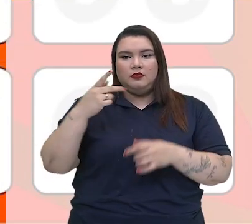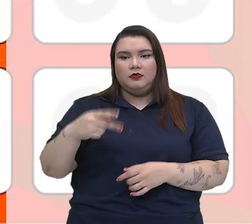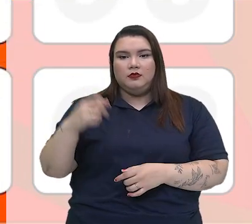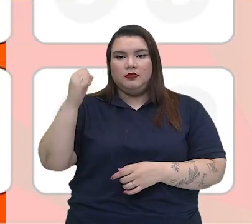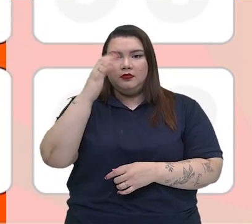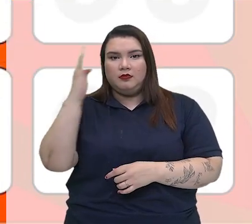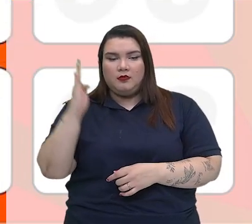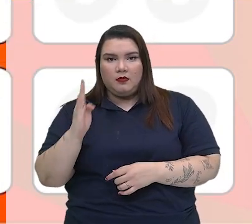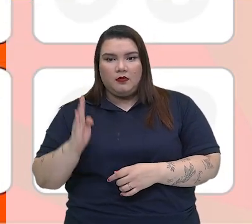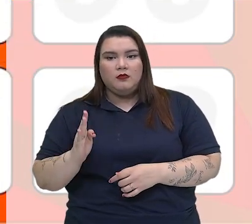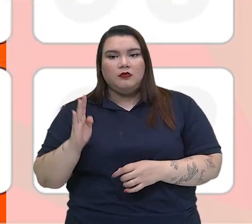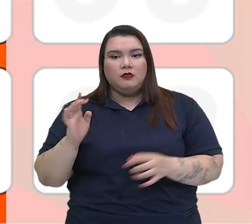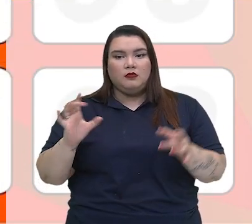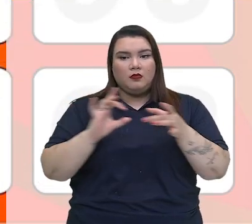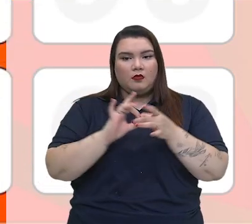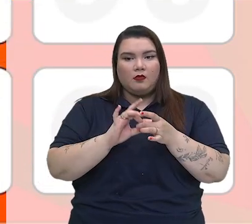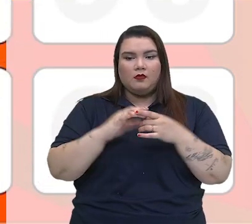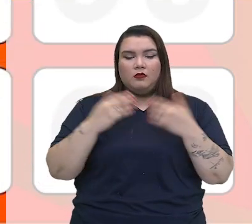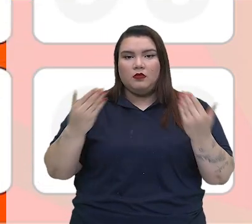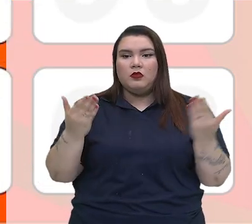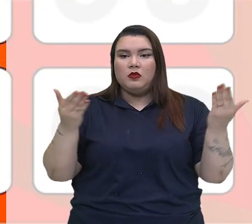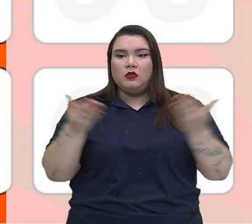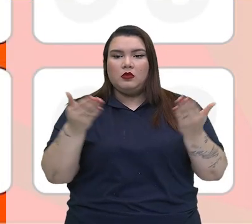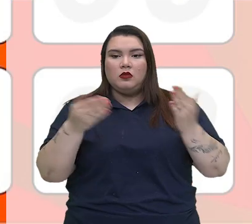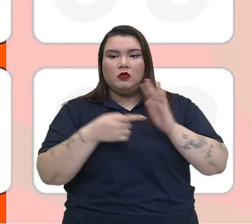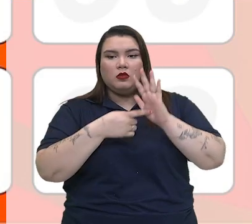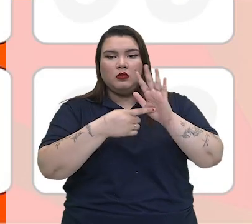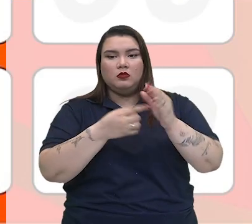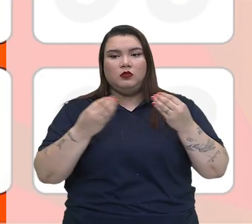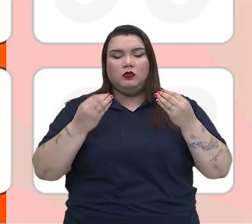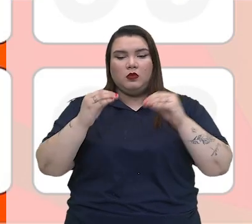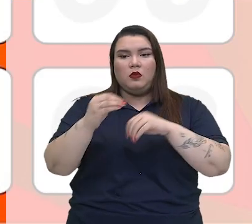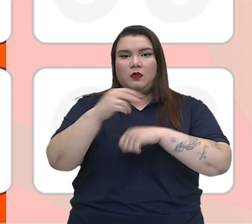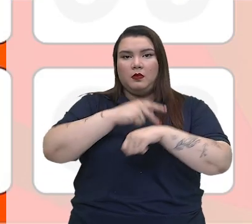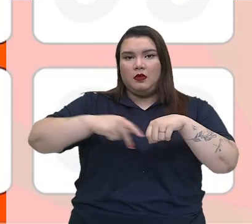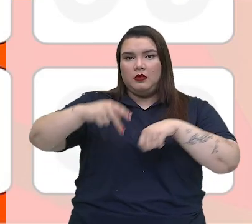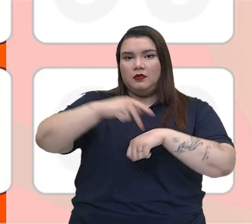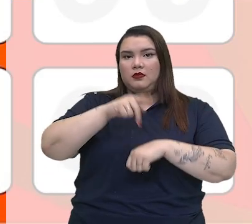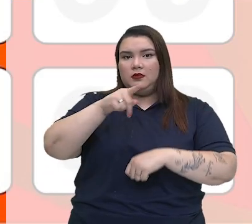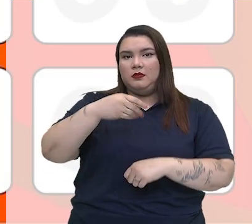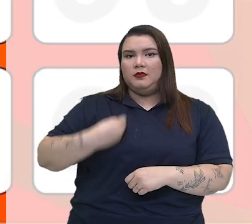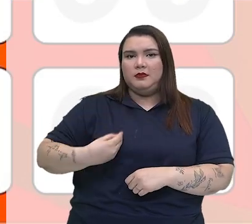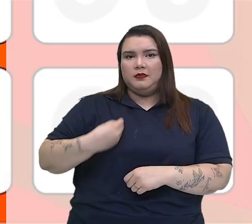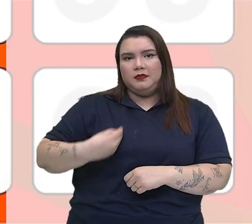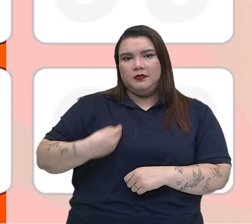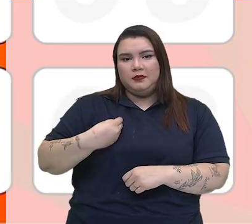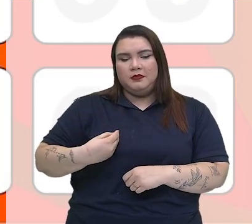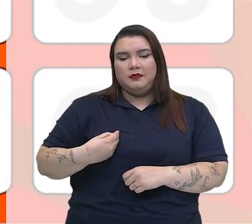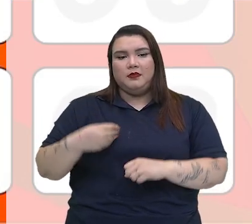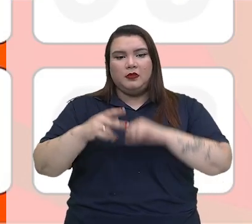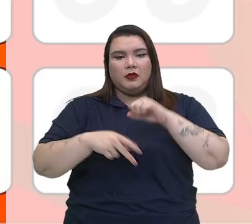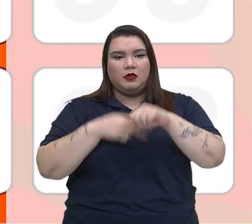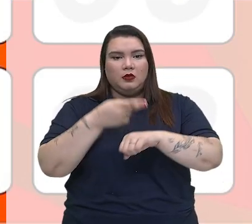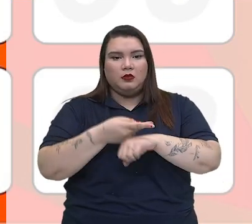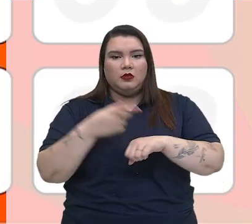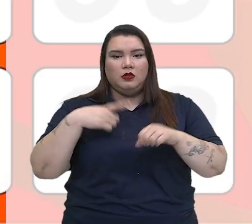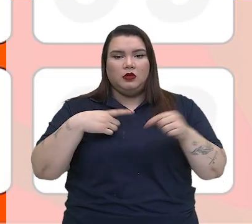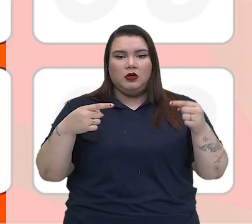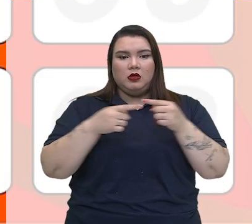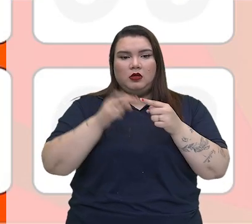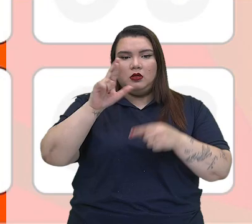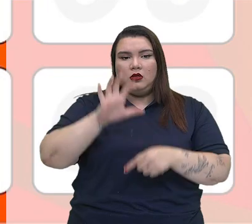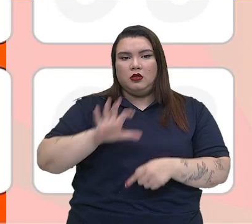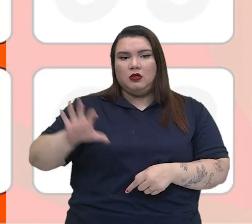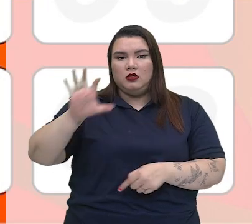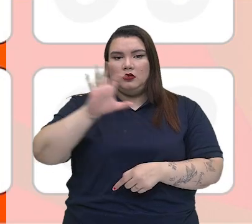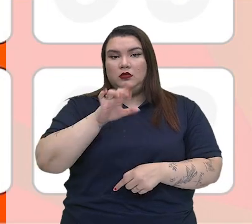Nesse próximo espaço, vamos colocar o país em que você mora. Depois vem a região em que